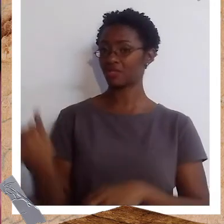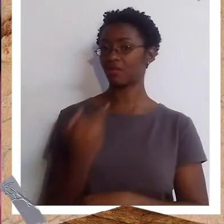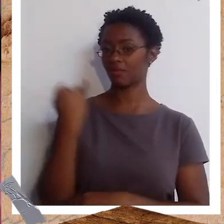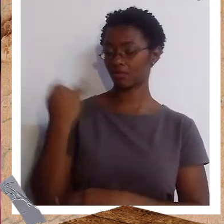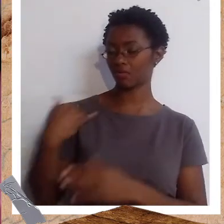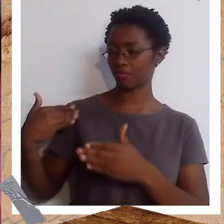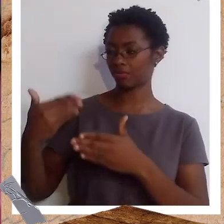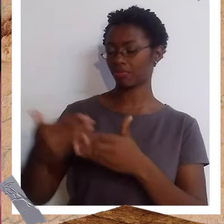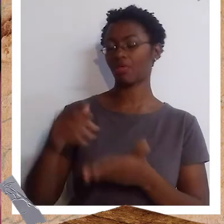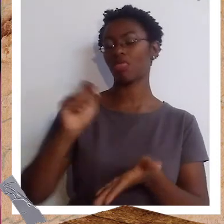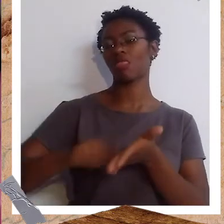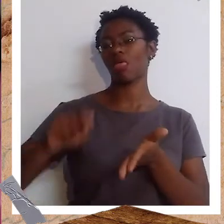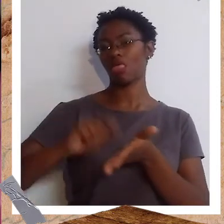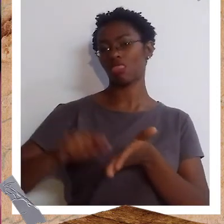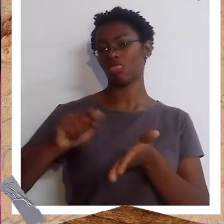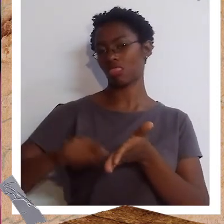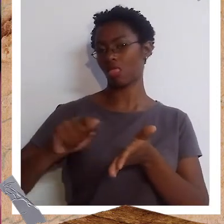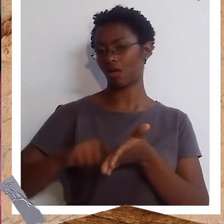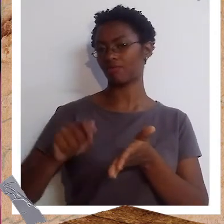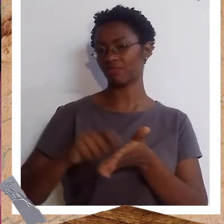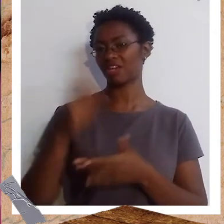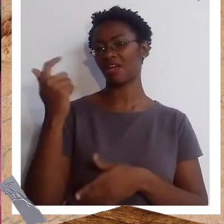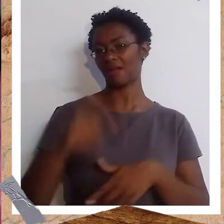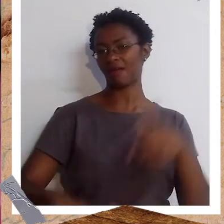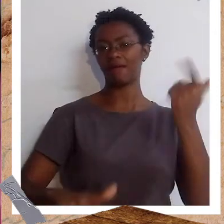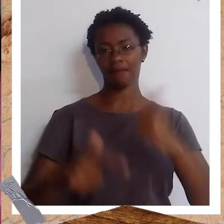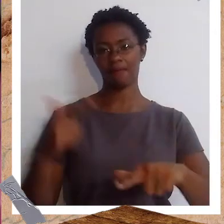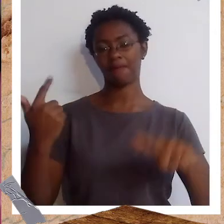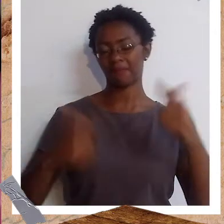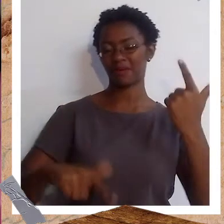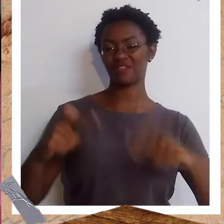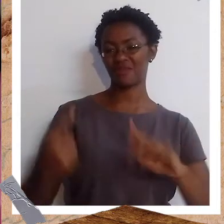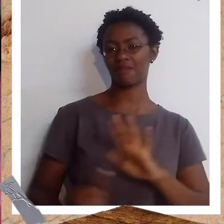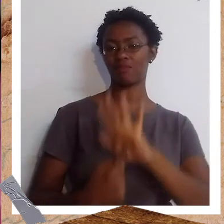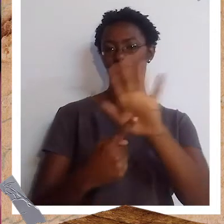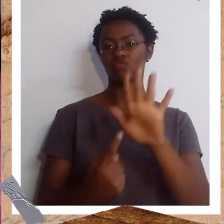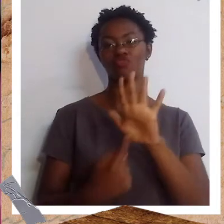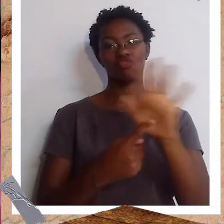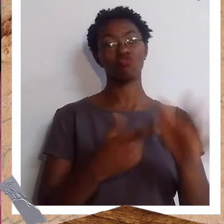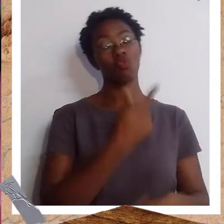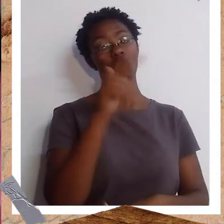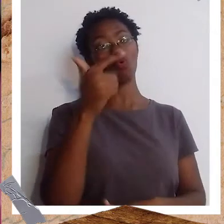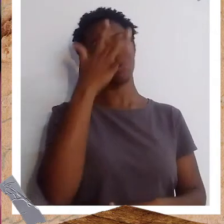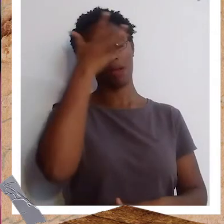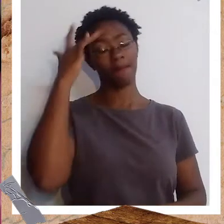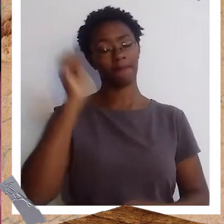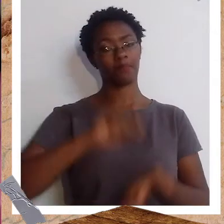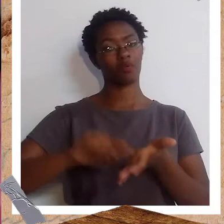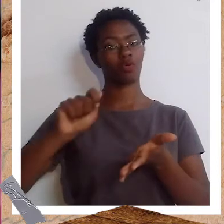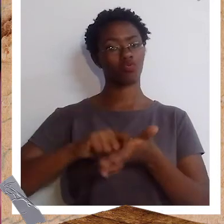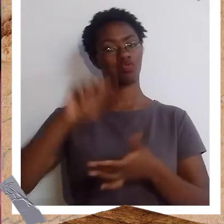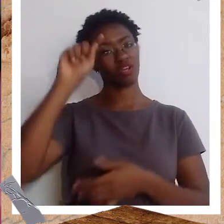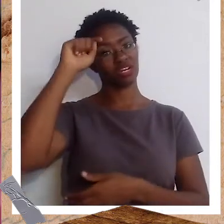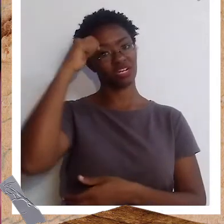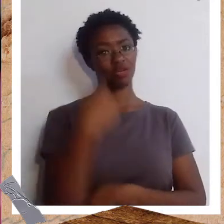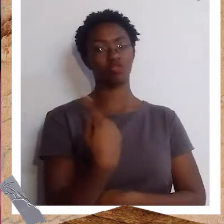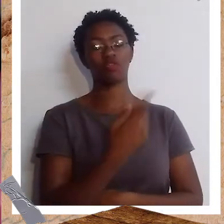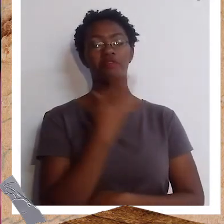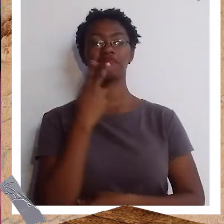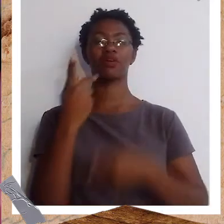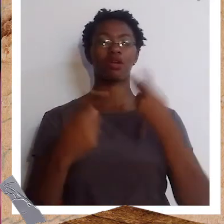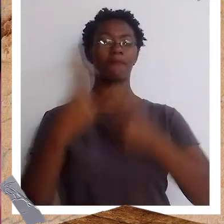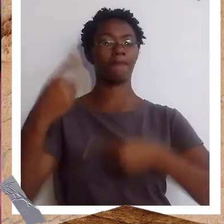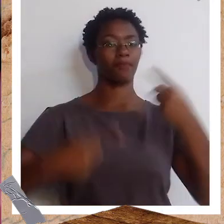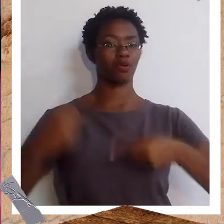da autora, que é repetido, replicado na trajetória de outros intelectuais negros, que é o que a gente chama de política